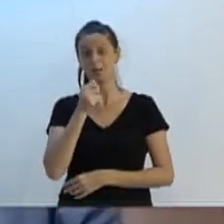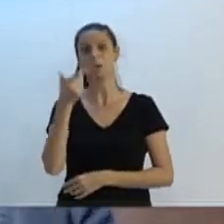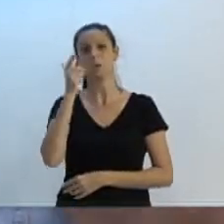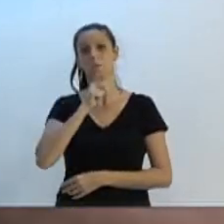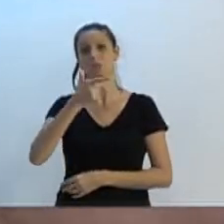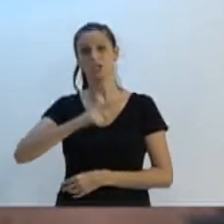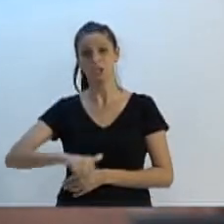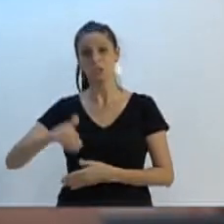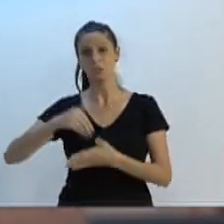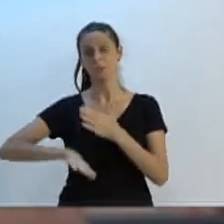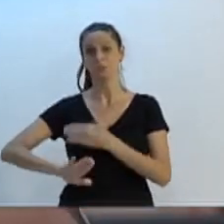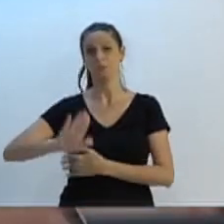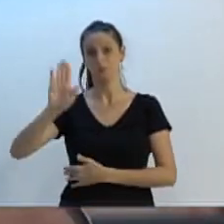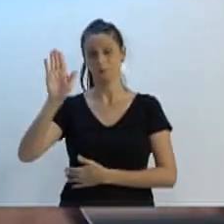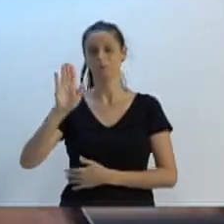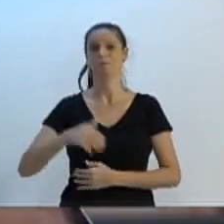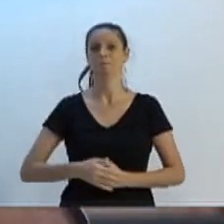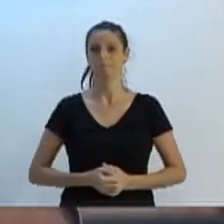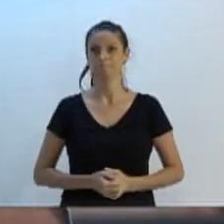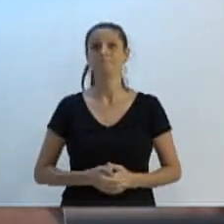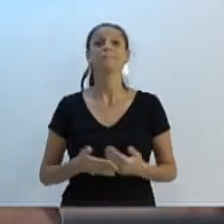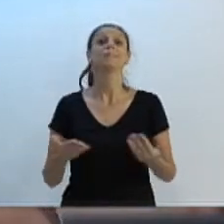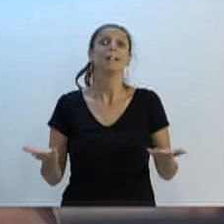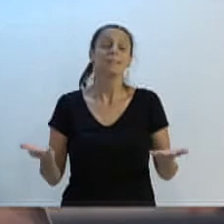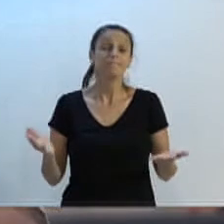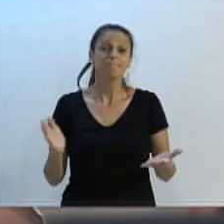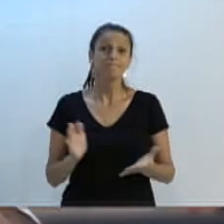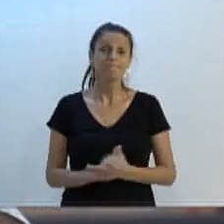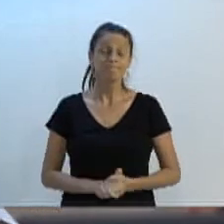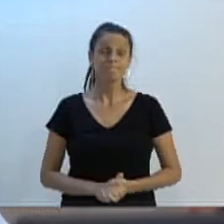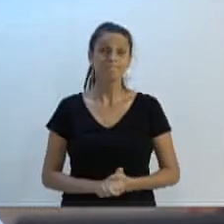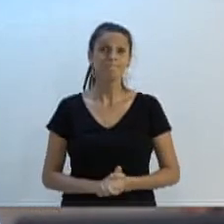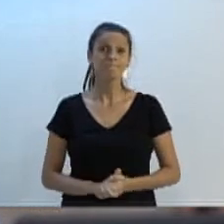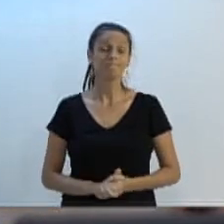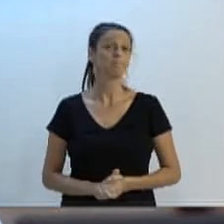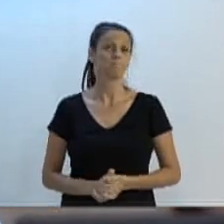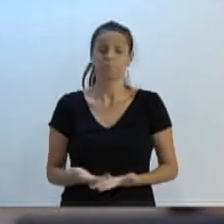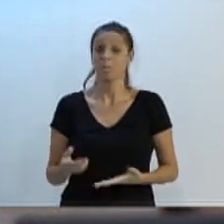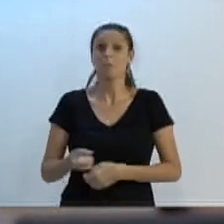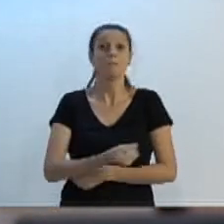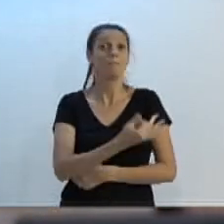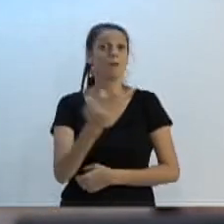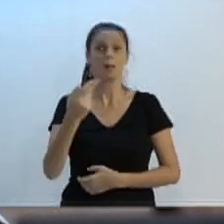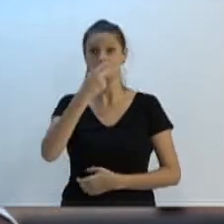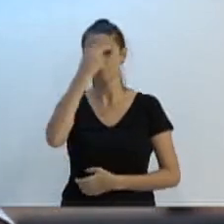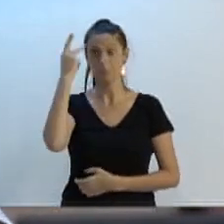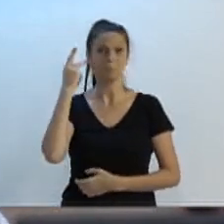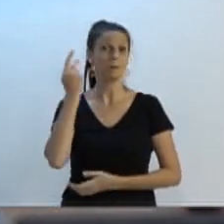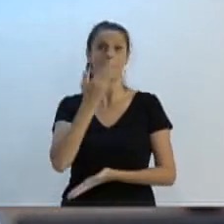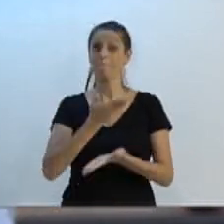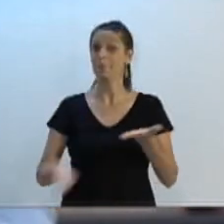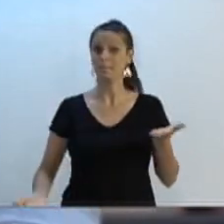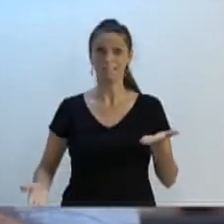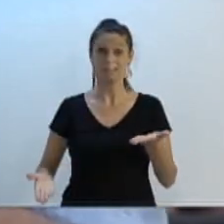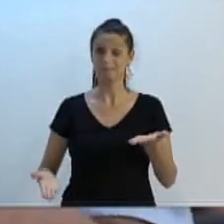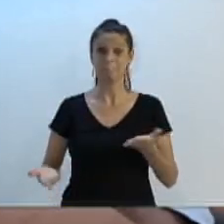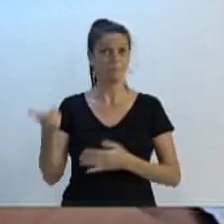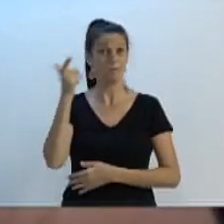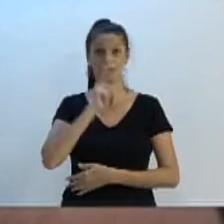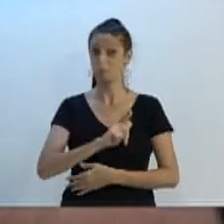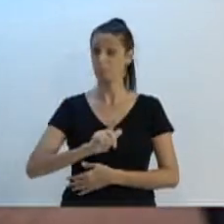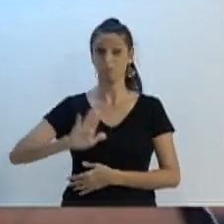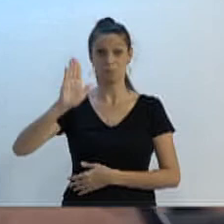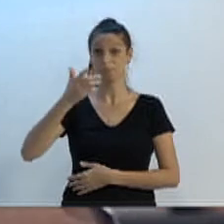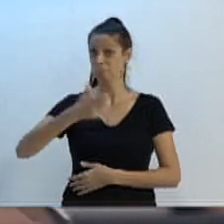não sei lá alguma coisa assim ah e aí tá aí né não não teve reeleição de ninguém e também não tá